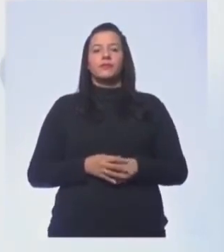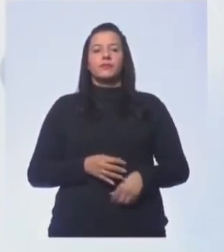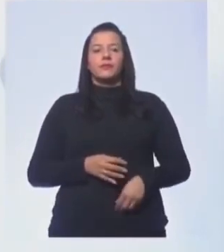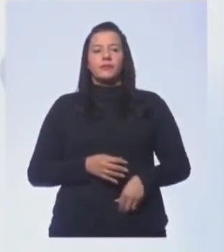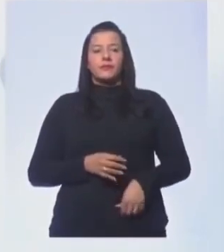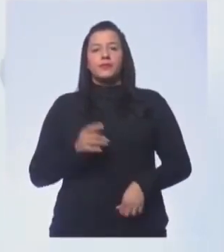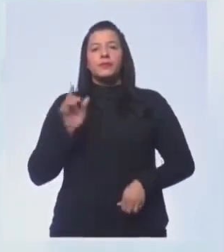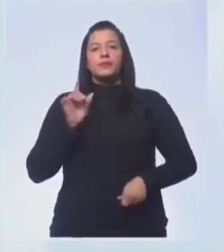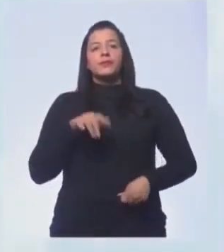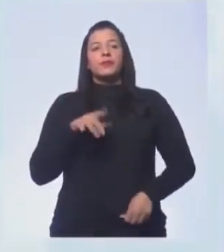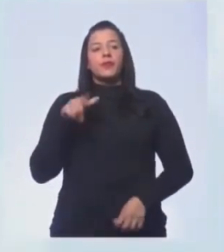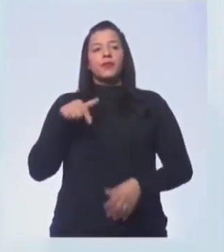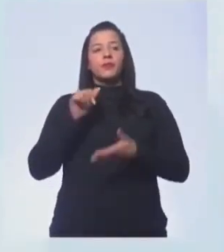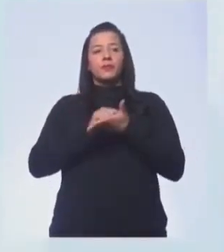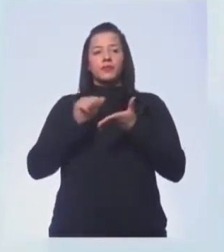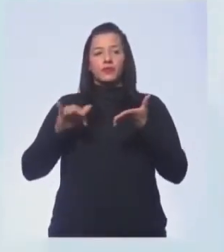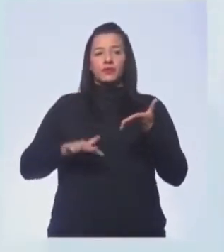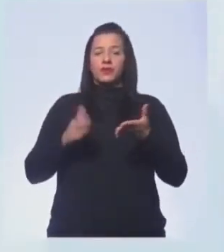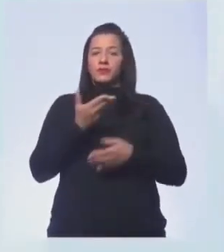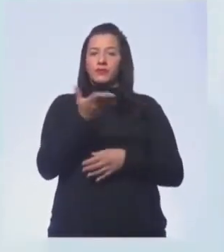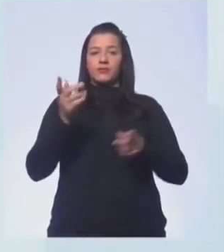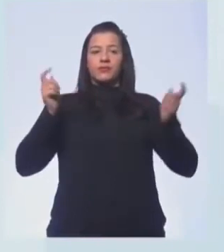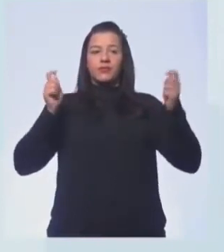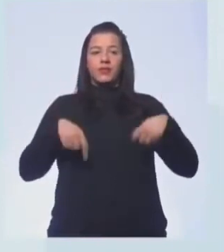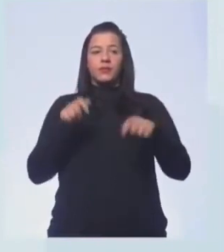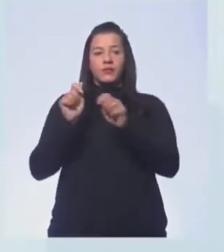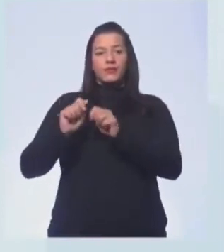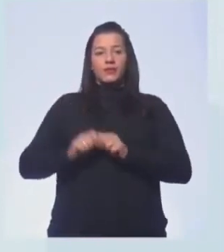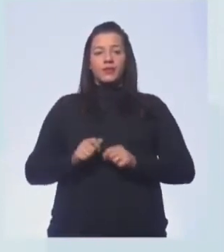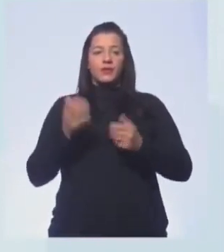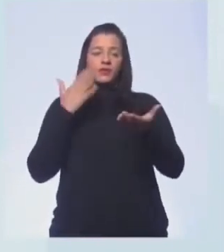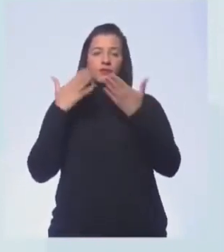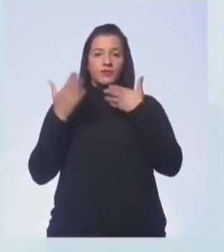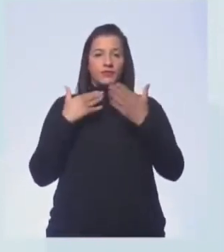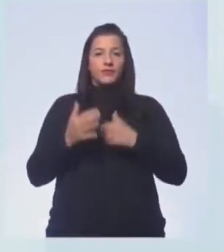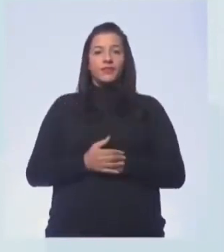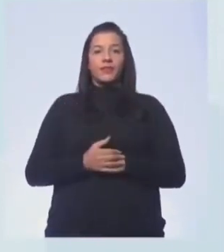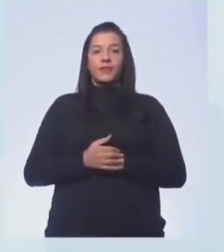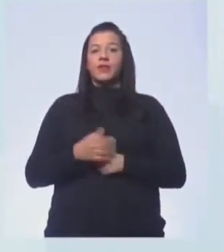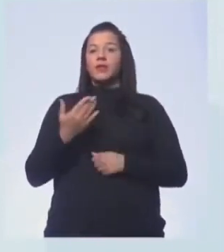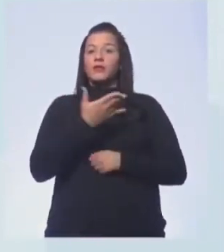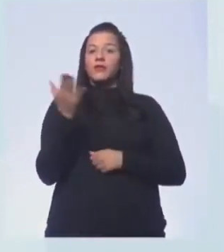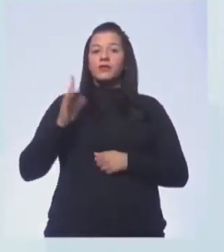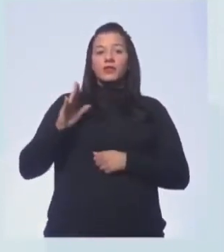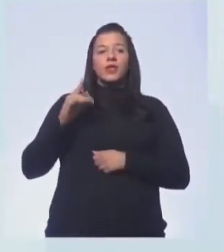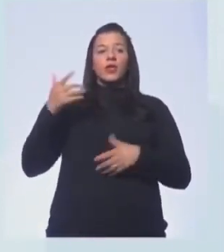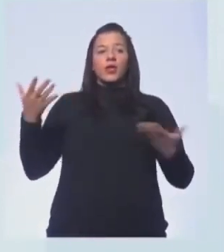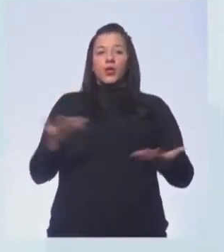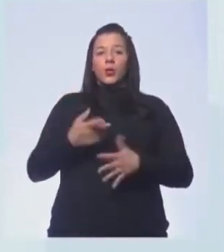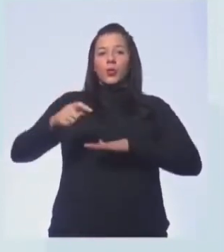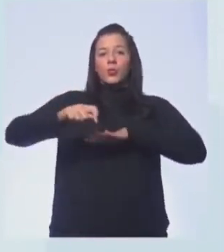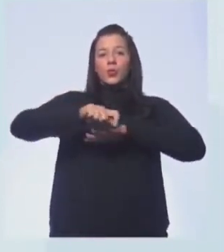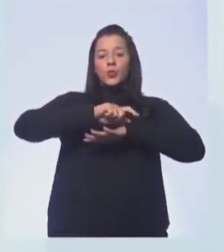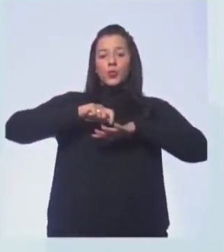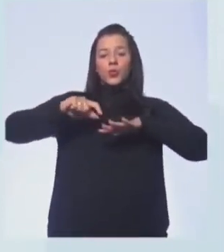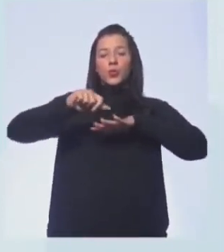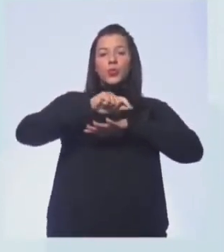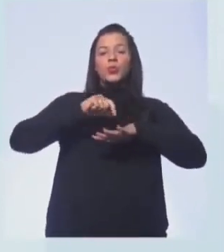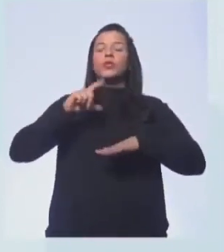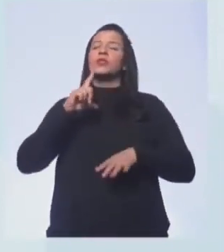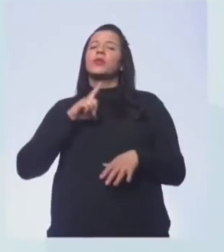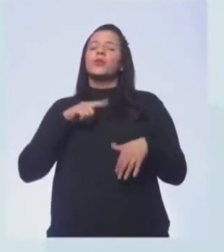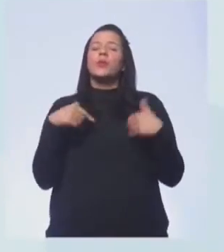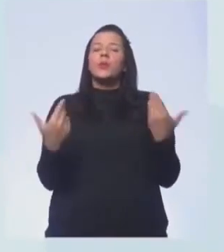Era uma atividade que aí vocês vão poder fazer e a gente vai comentando aqui, tá? Que tipo de fake news sobre vacina circulam pelas